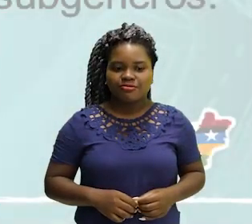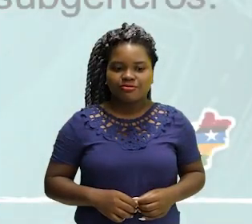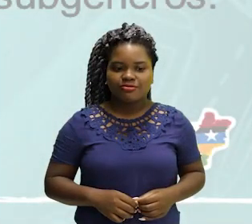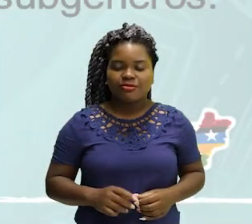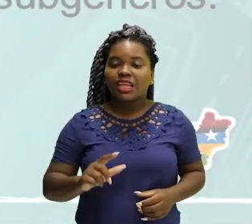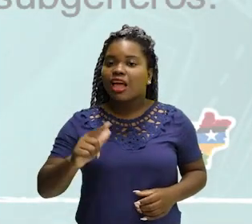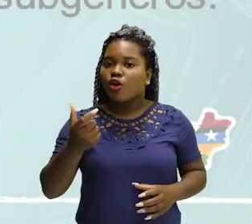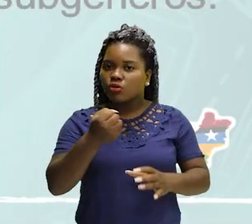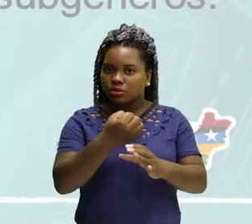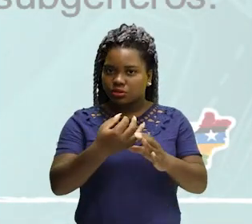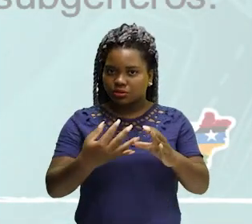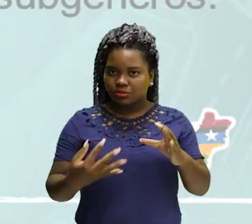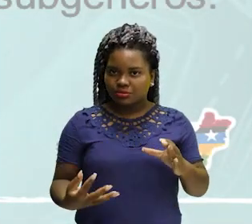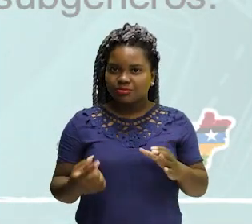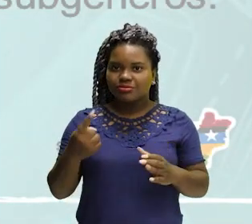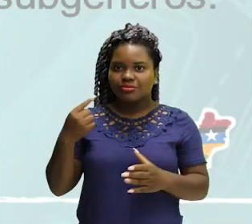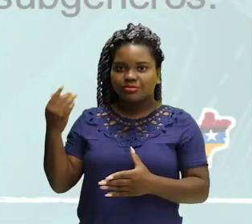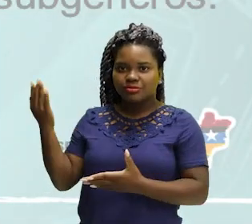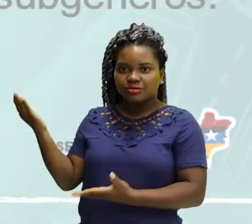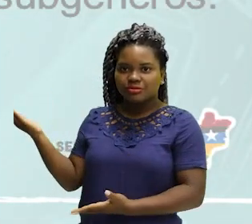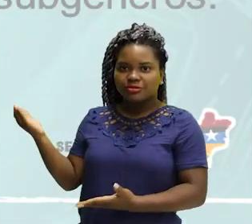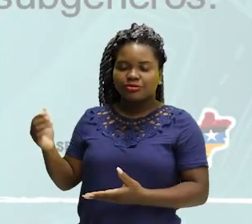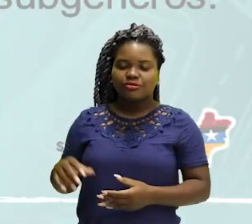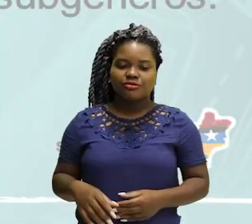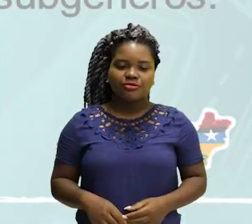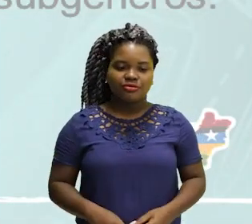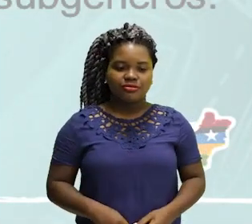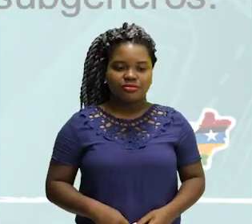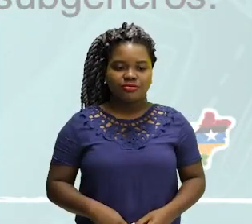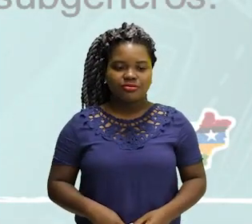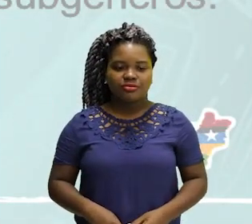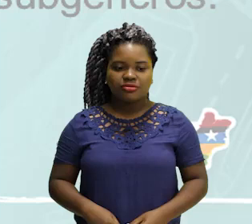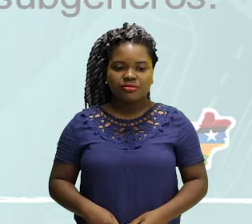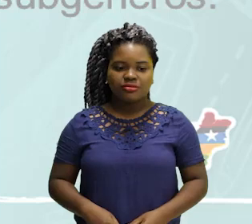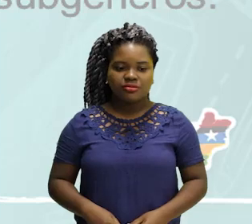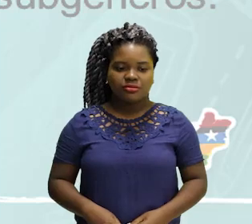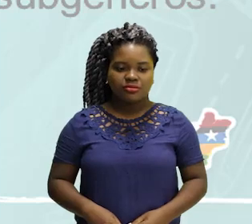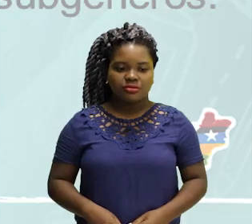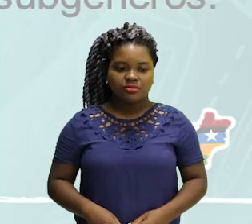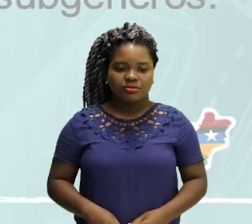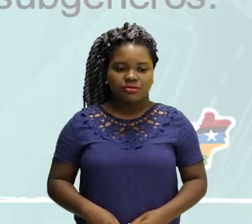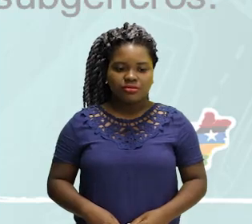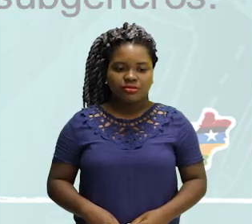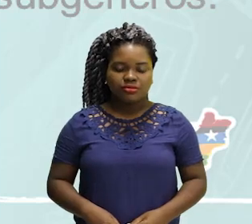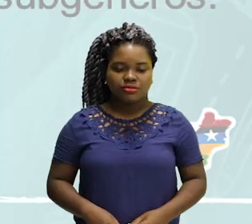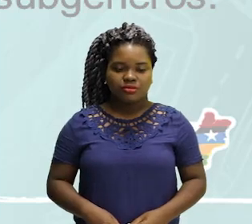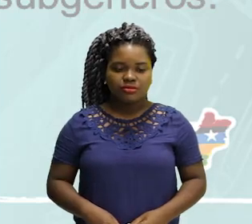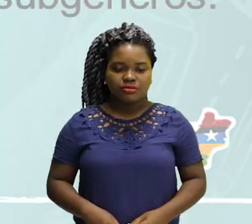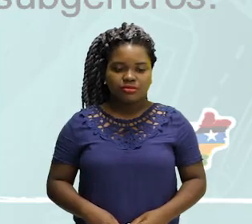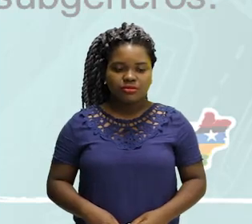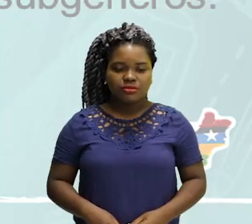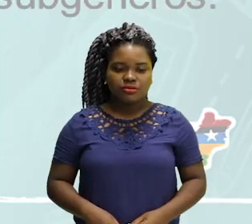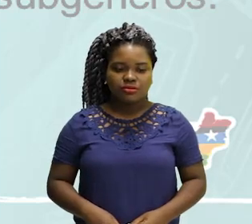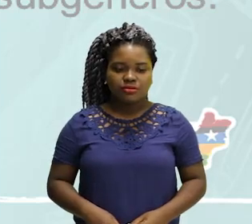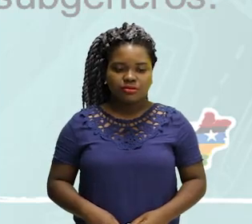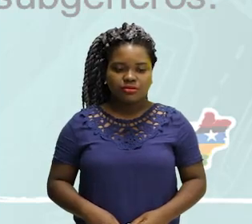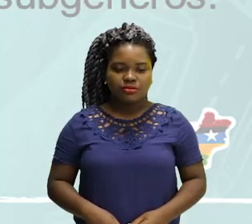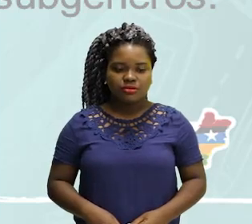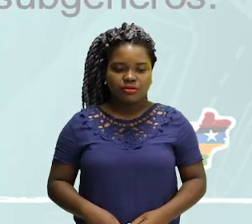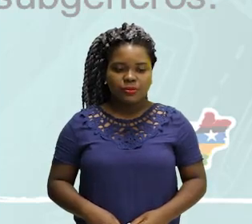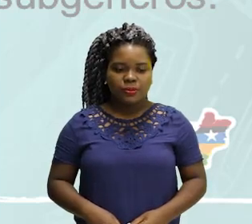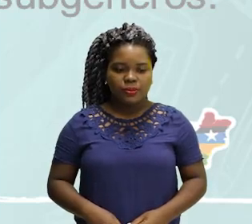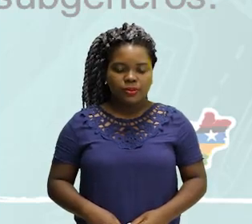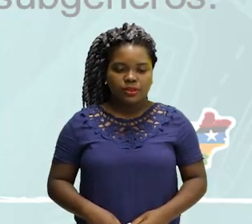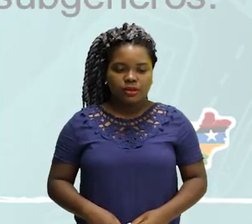Mais características aí da poesia palaciana. Expressar a tristeza ou melancolia. Expressar os temas amorosos